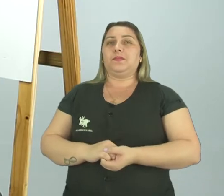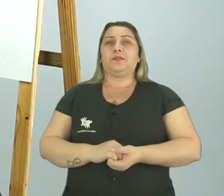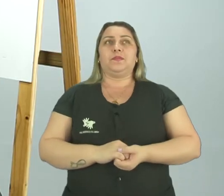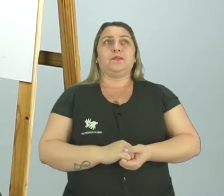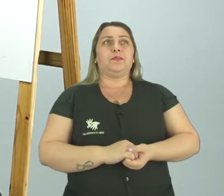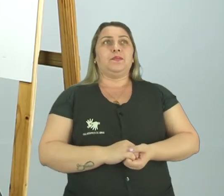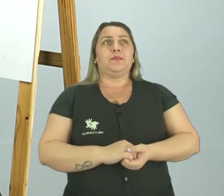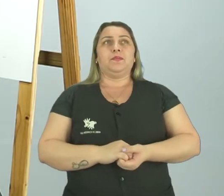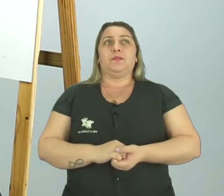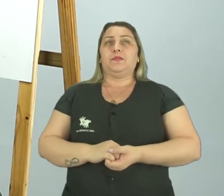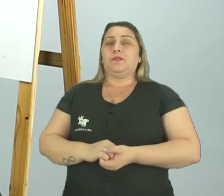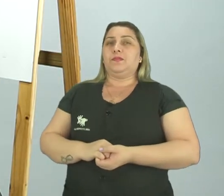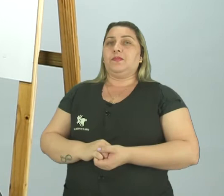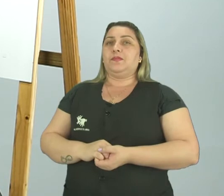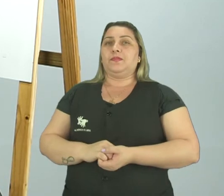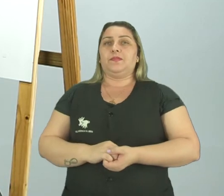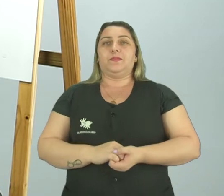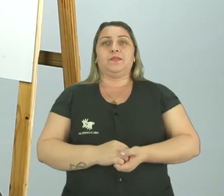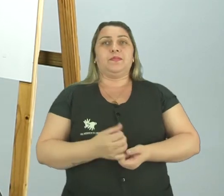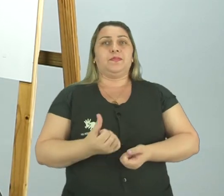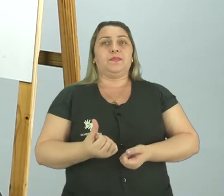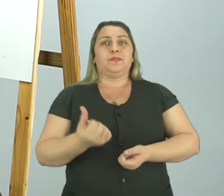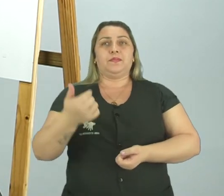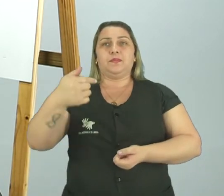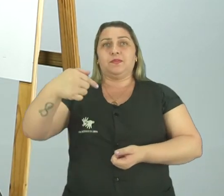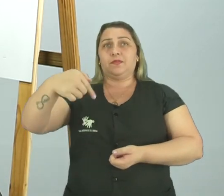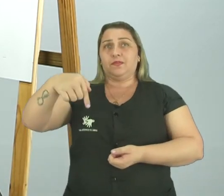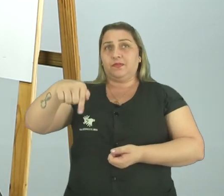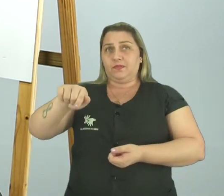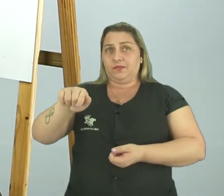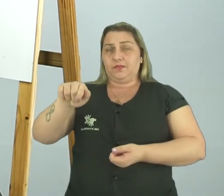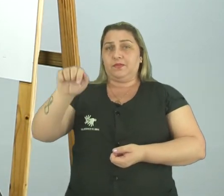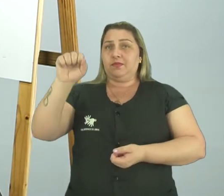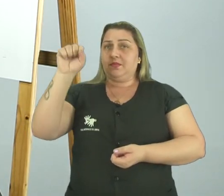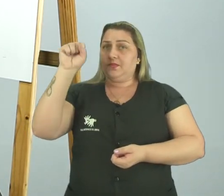4, 5, 6,